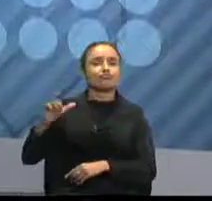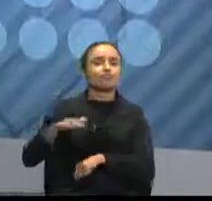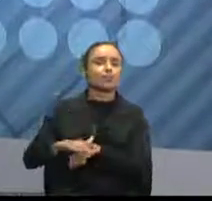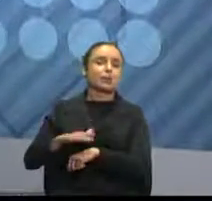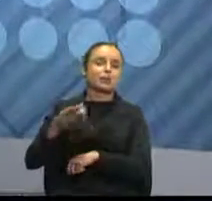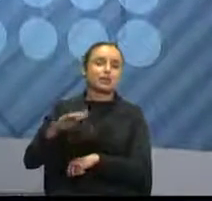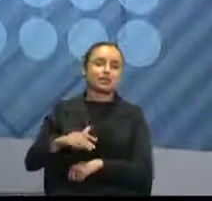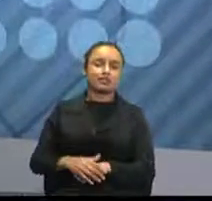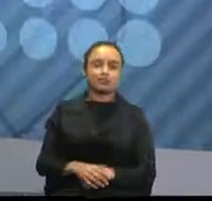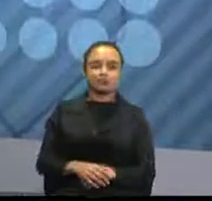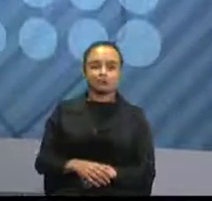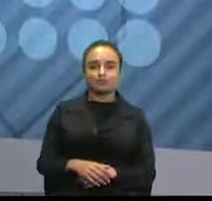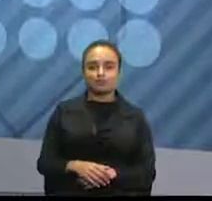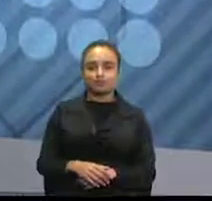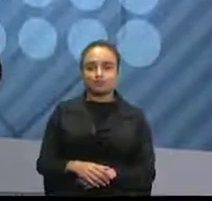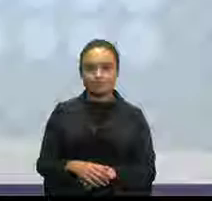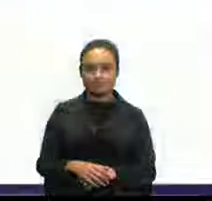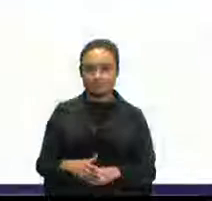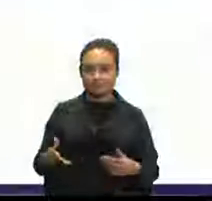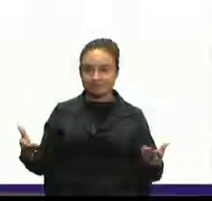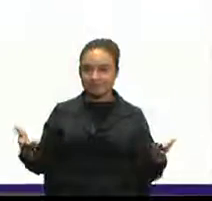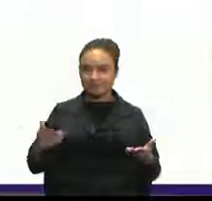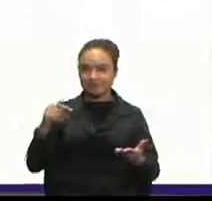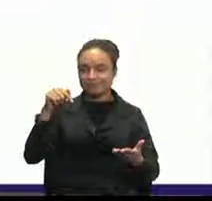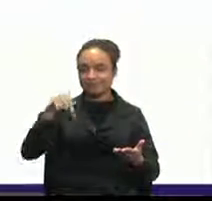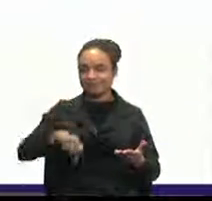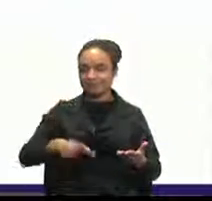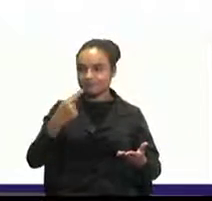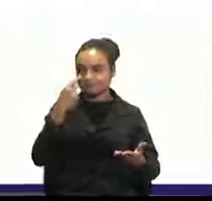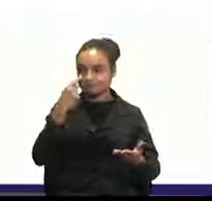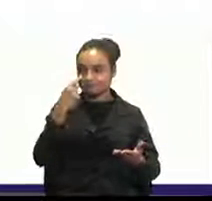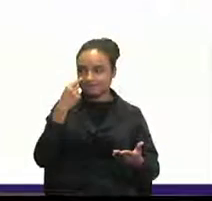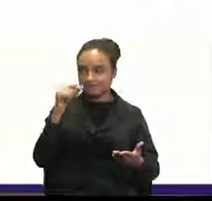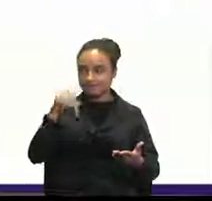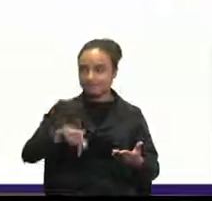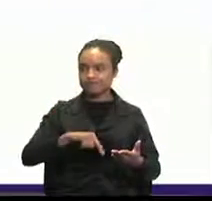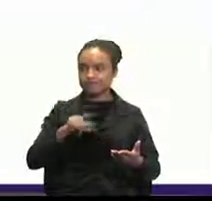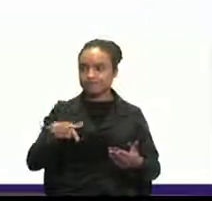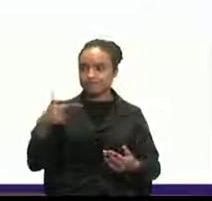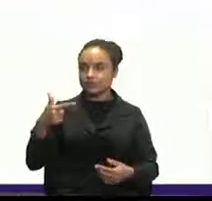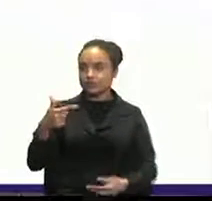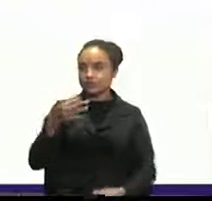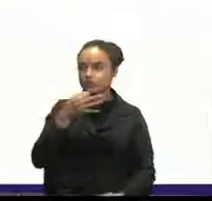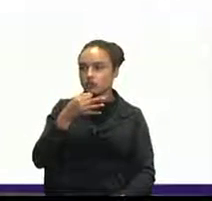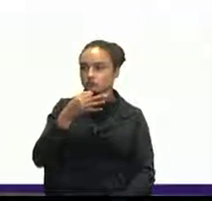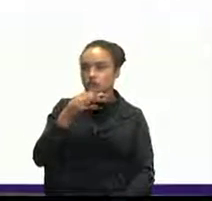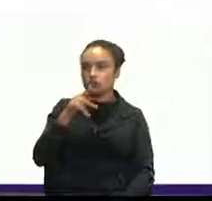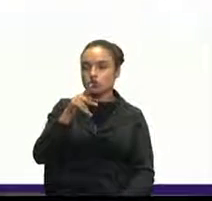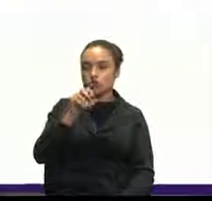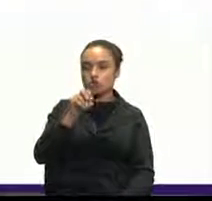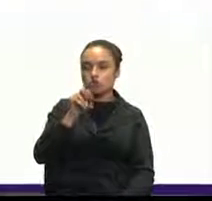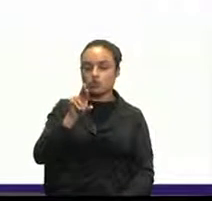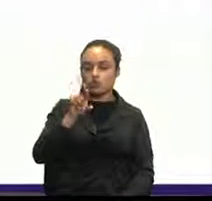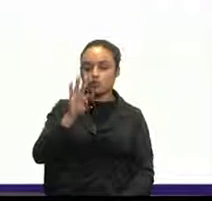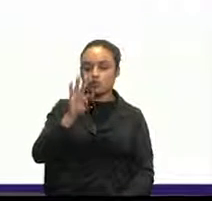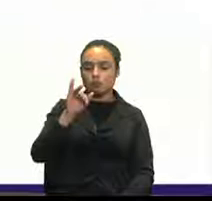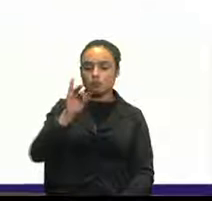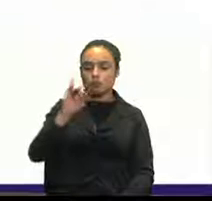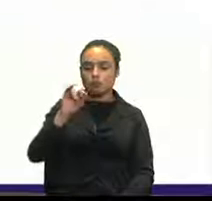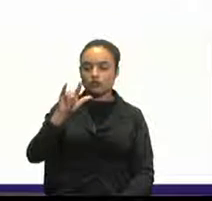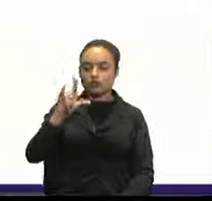previsibilidade daquela ação votou no quadro segundo a teoria dos portfólios de devemos também